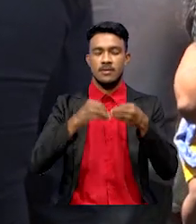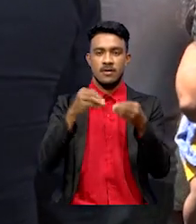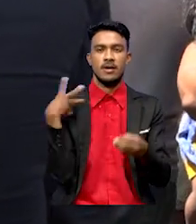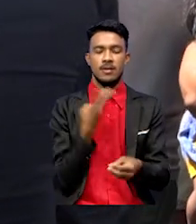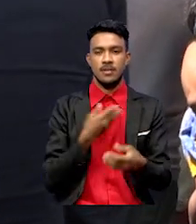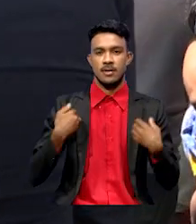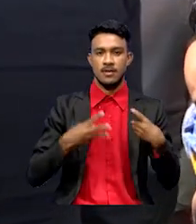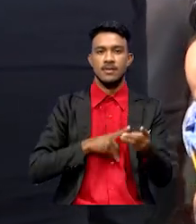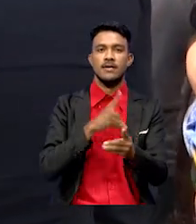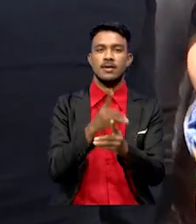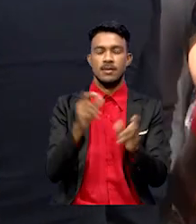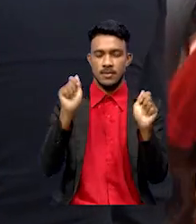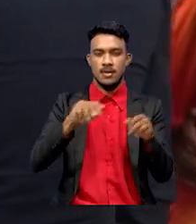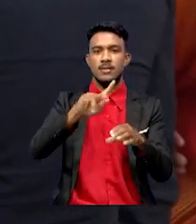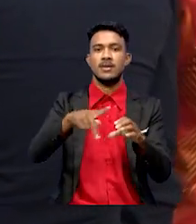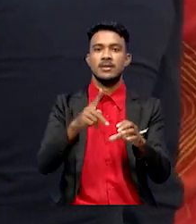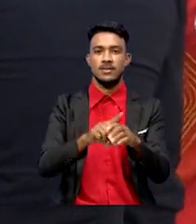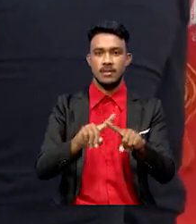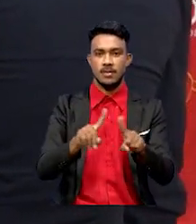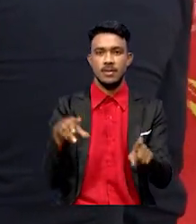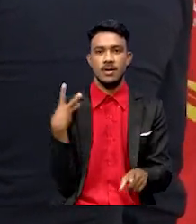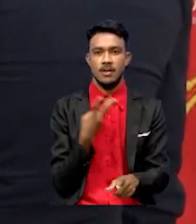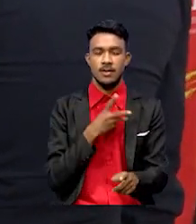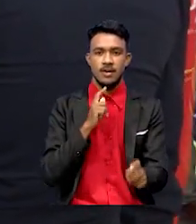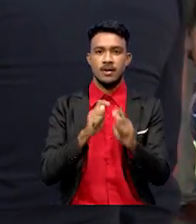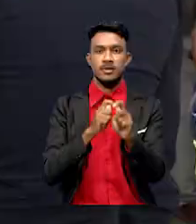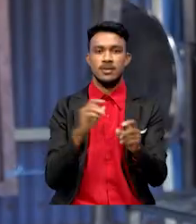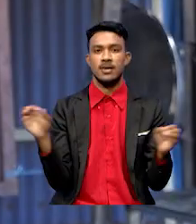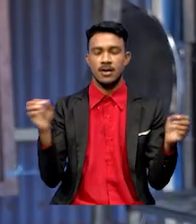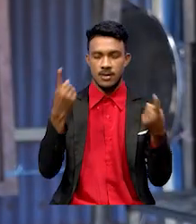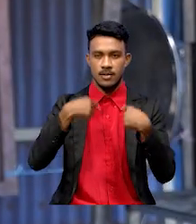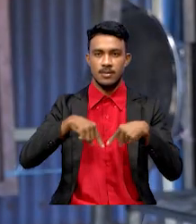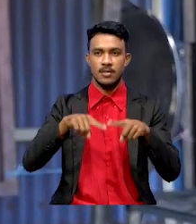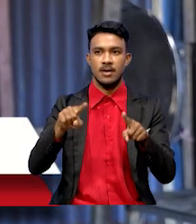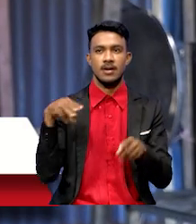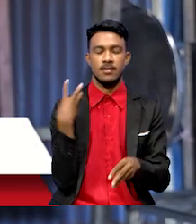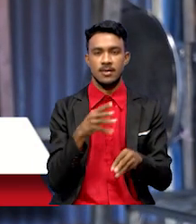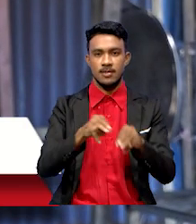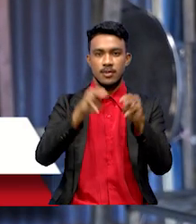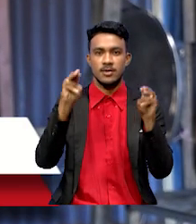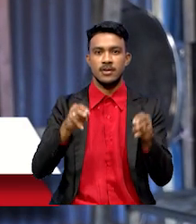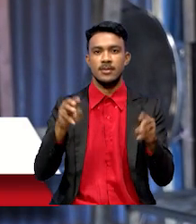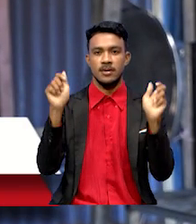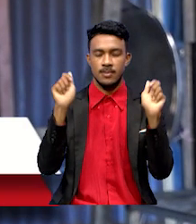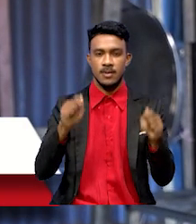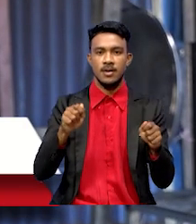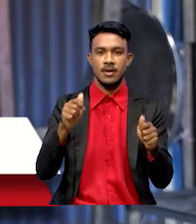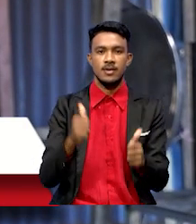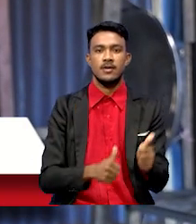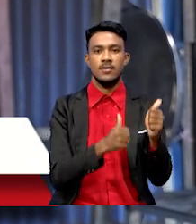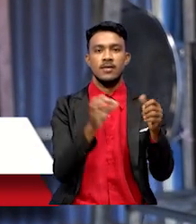para atu partisipa. Mai be tande ami ne transporte la iha atu ba ba ami munisipi hodi tuir vota